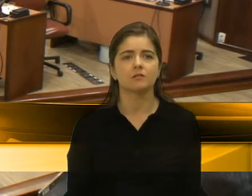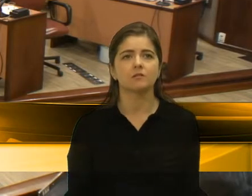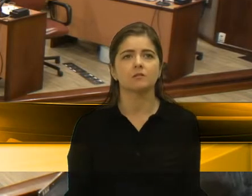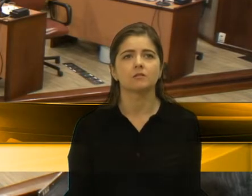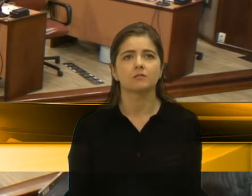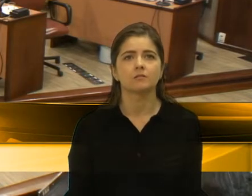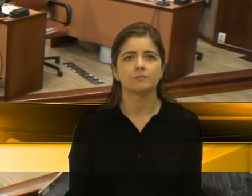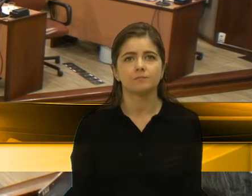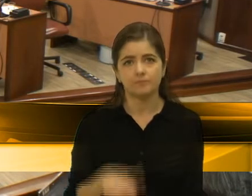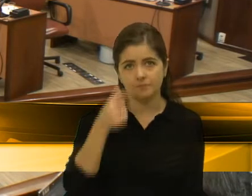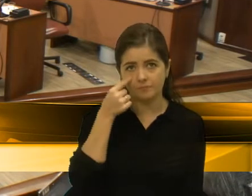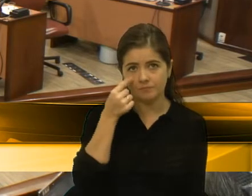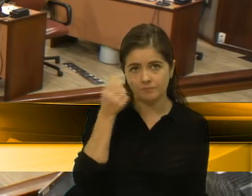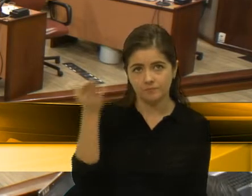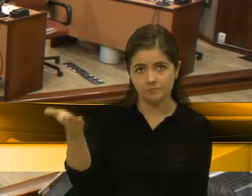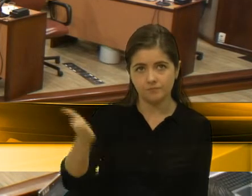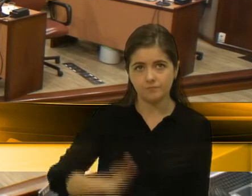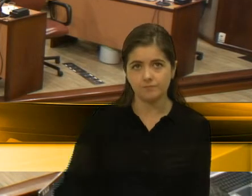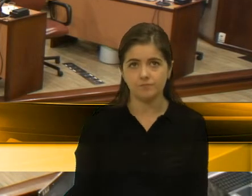tenho posição